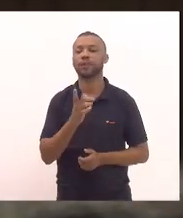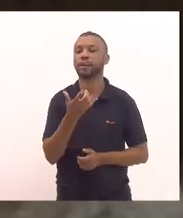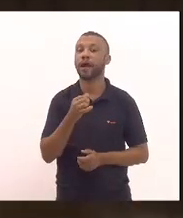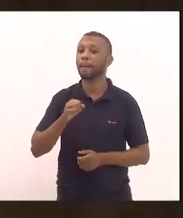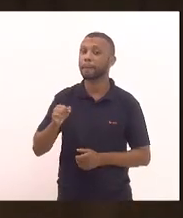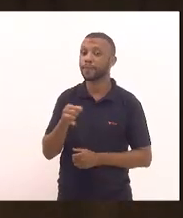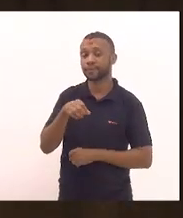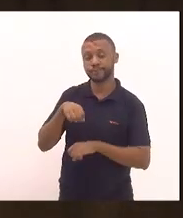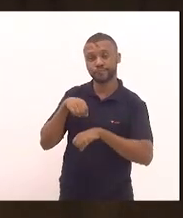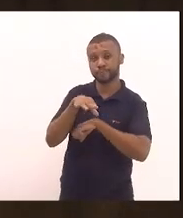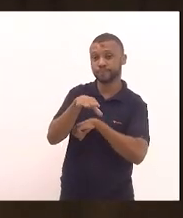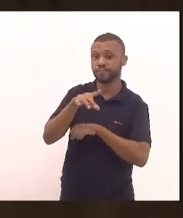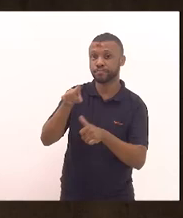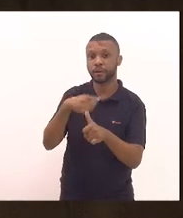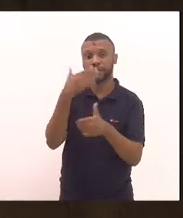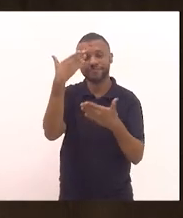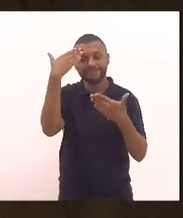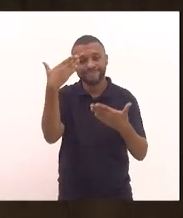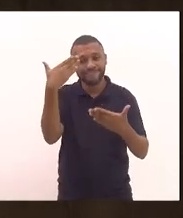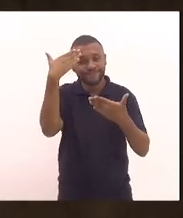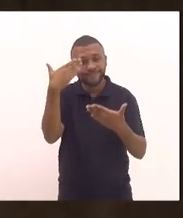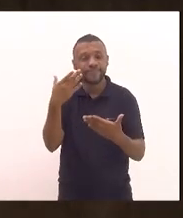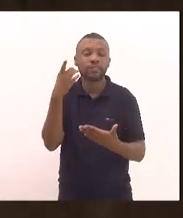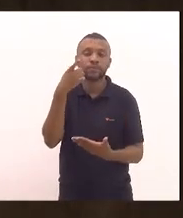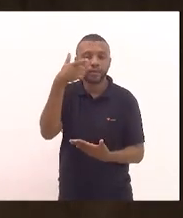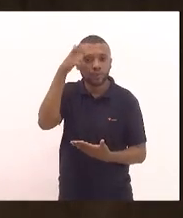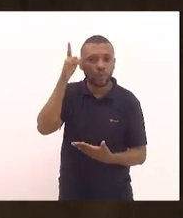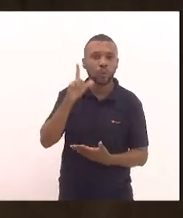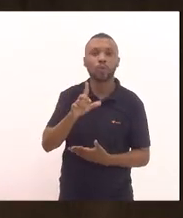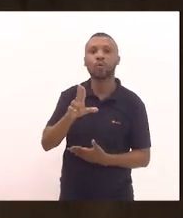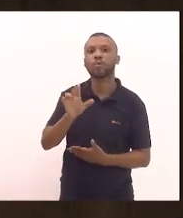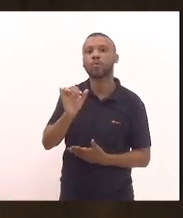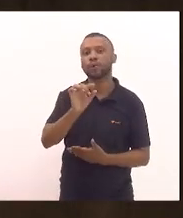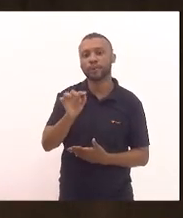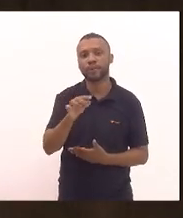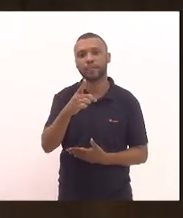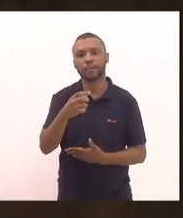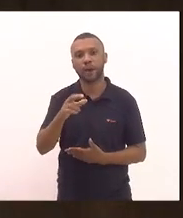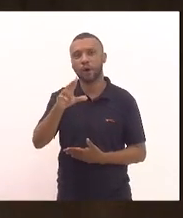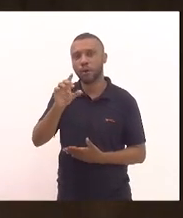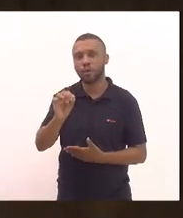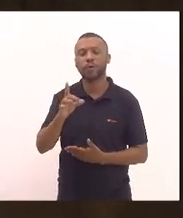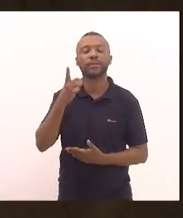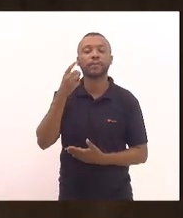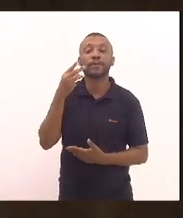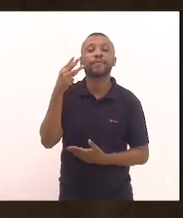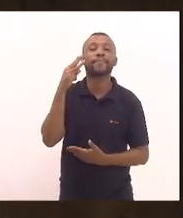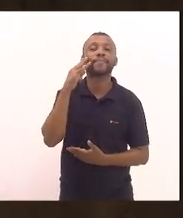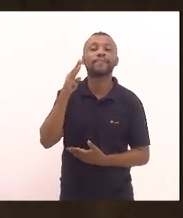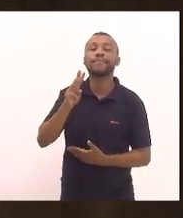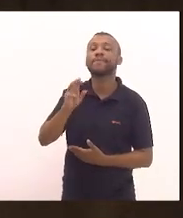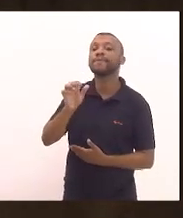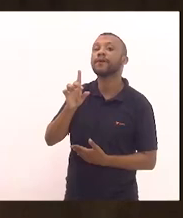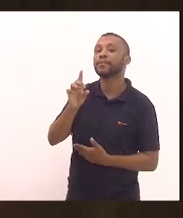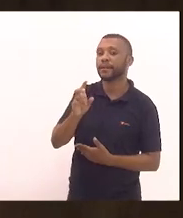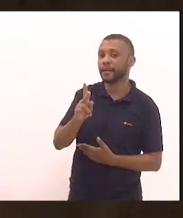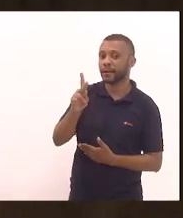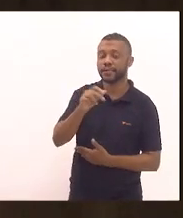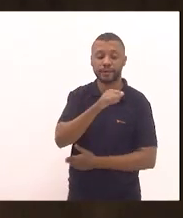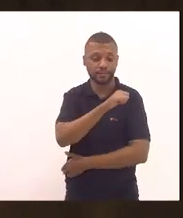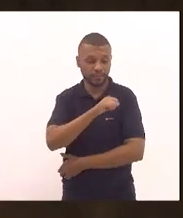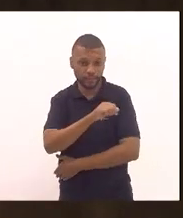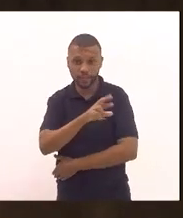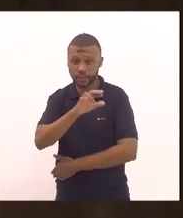em primeiro lugar, quero agradecer muito o deputado Luiz Paulo, o deputado Valdec, a nossa querida enfermeira Rejane, que